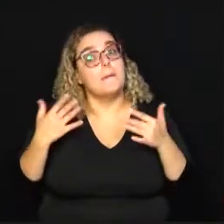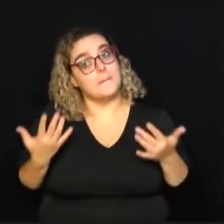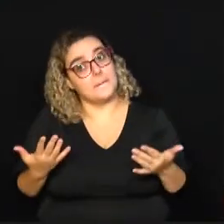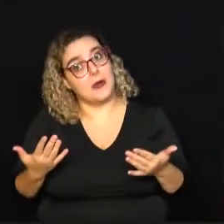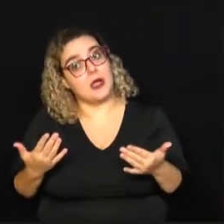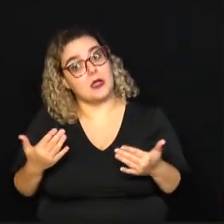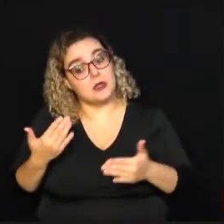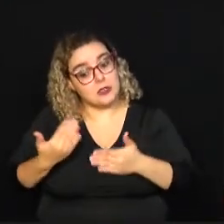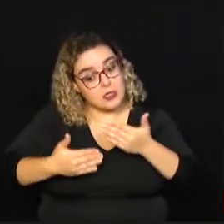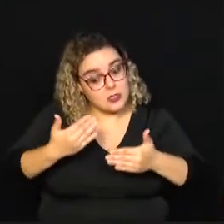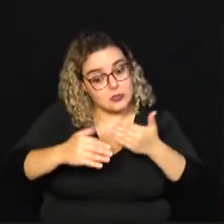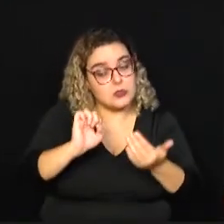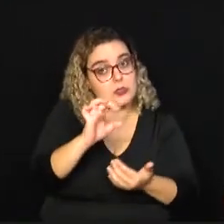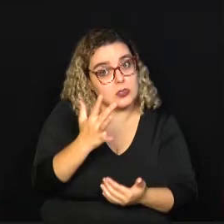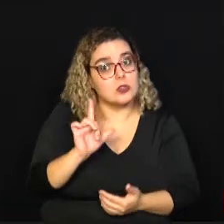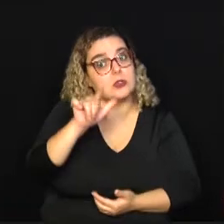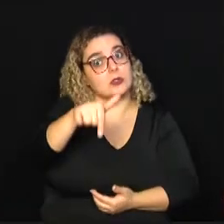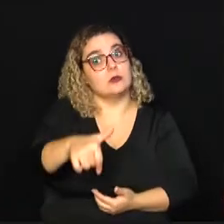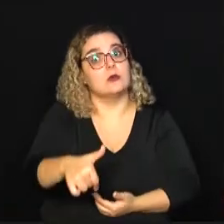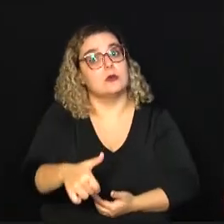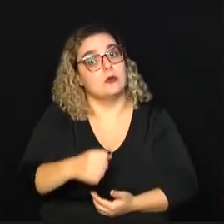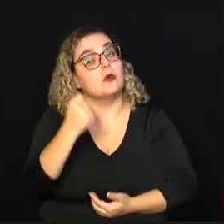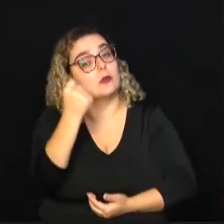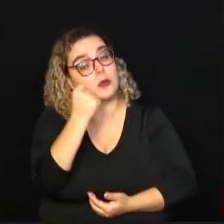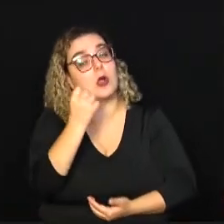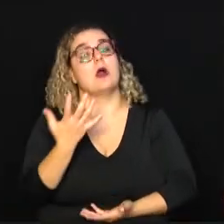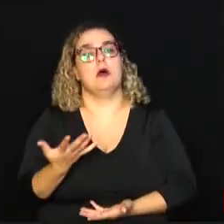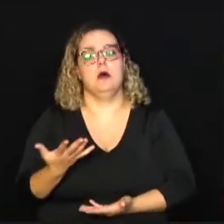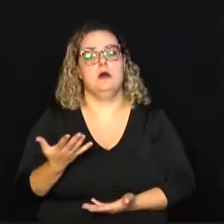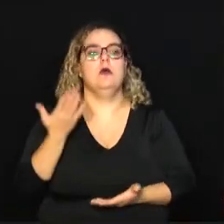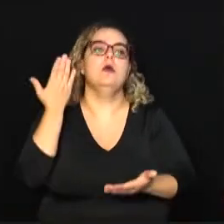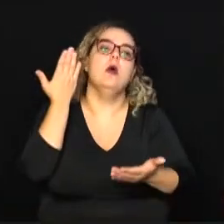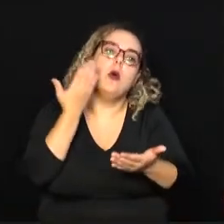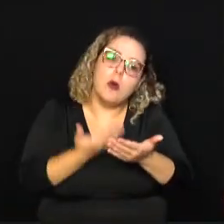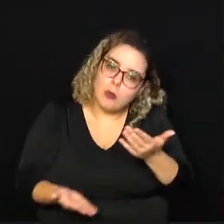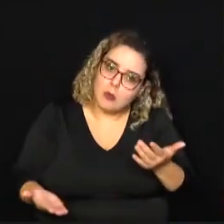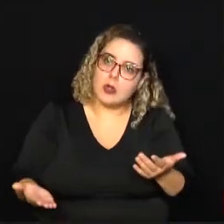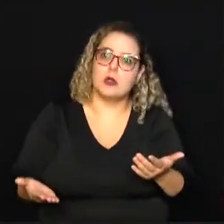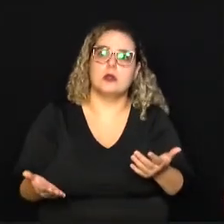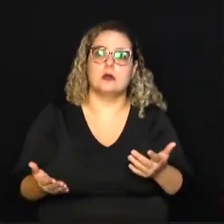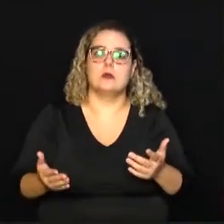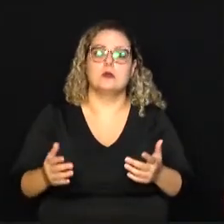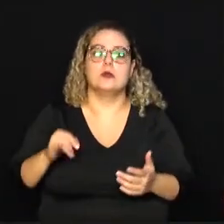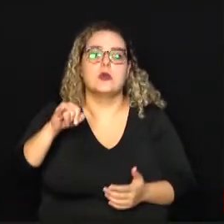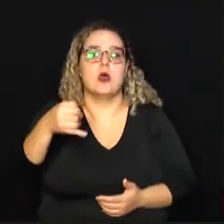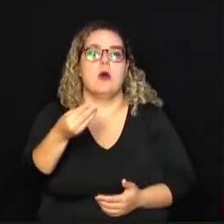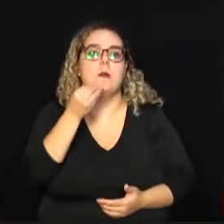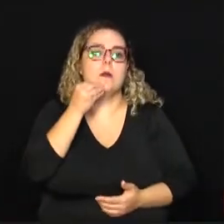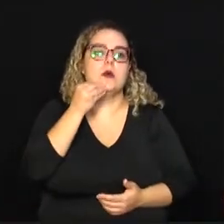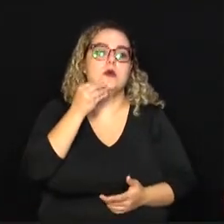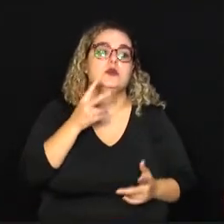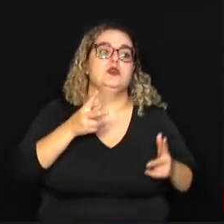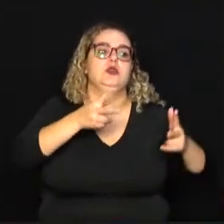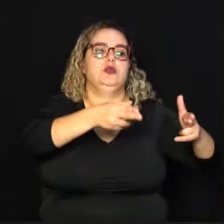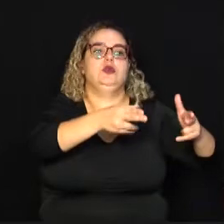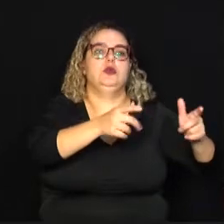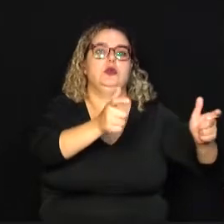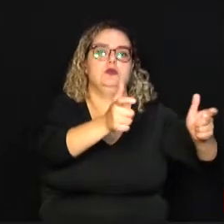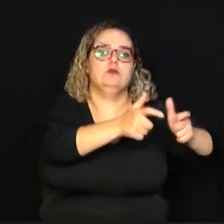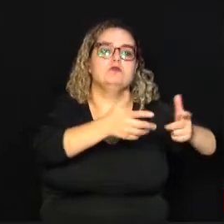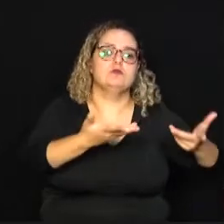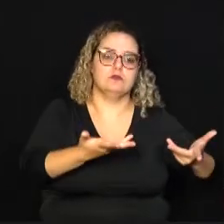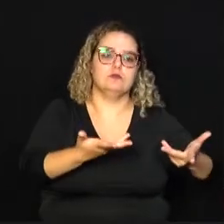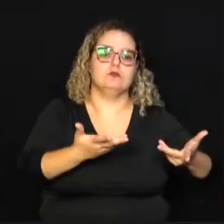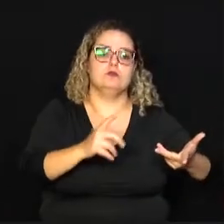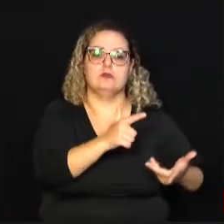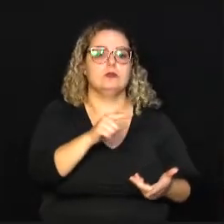situação são graves, né, e a gente perde a oportunidade de conter melhor e de manejar melhor essa crise, eu não tenho nenhuma dúvida